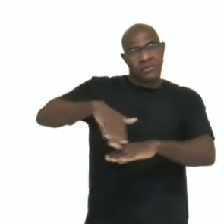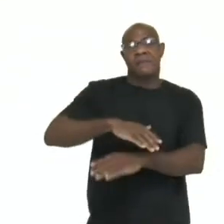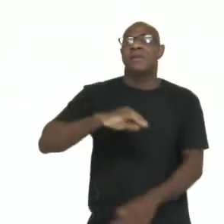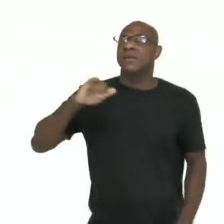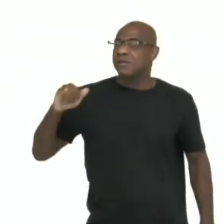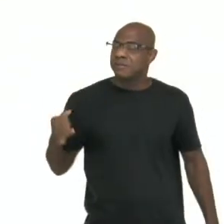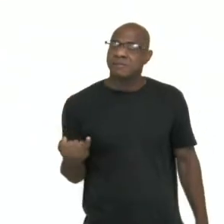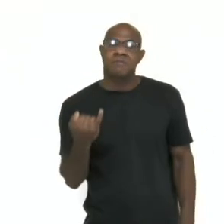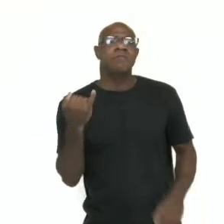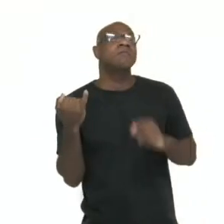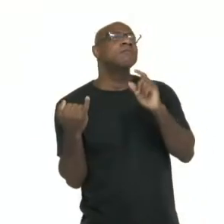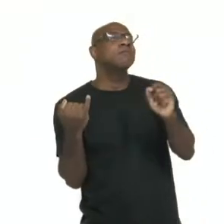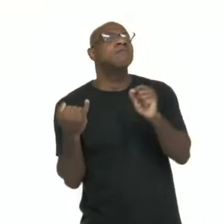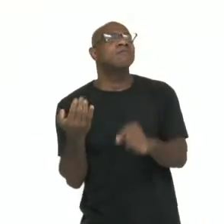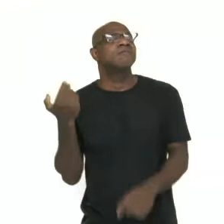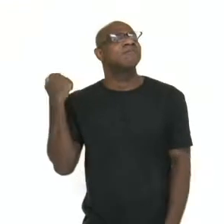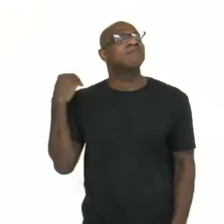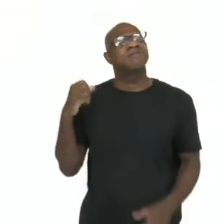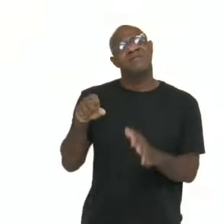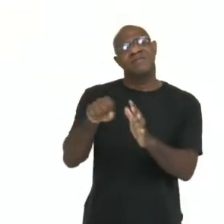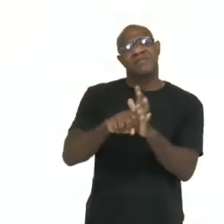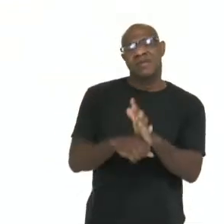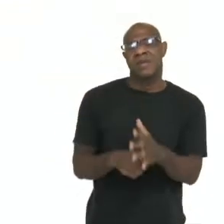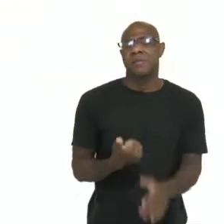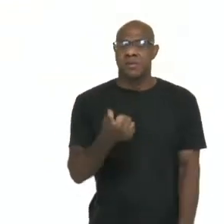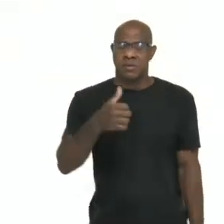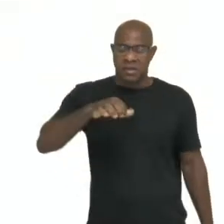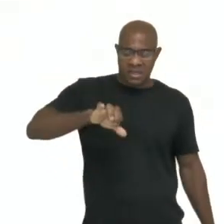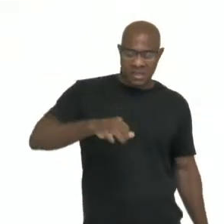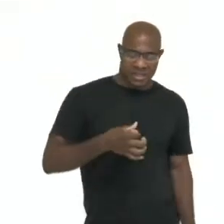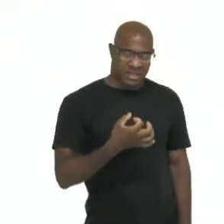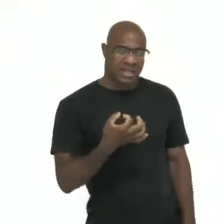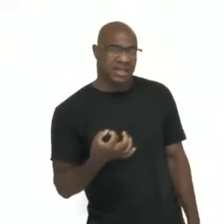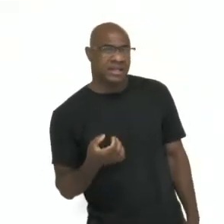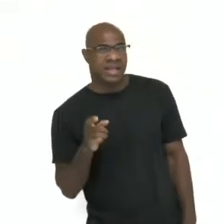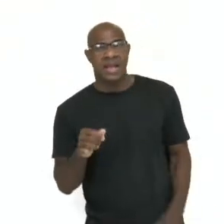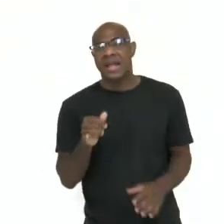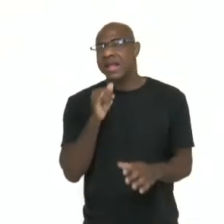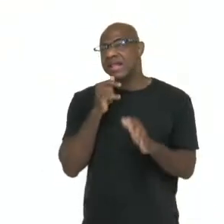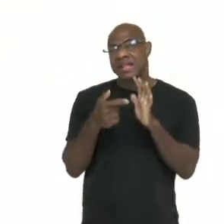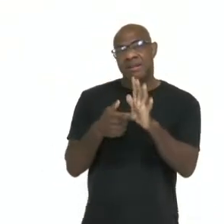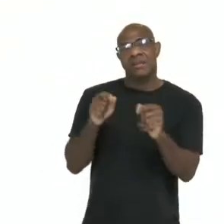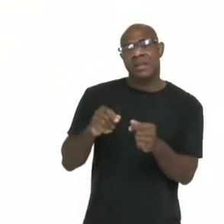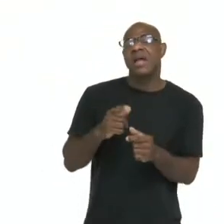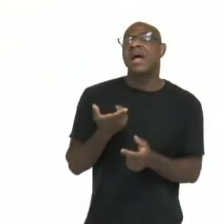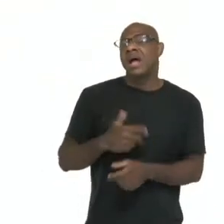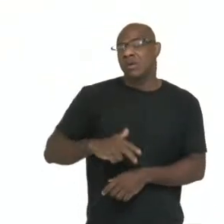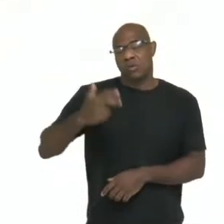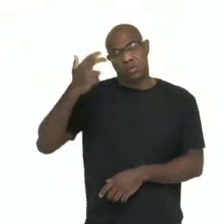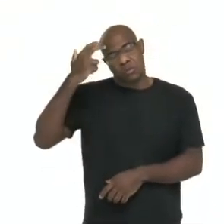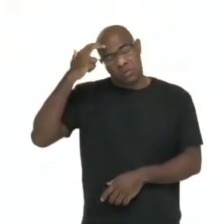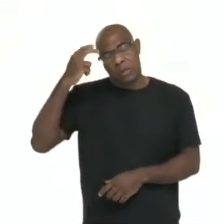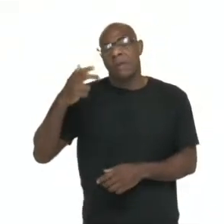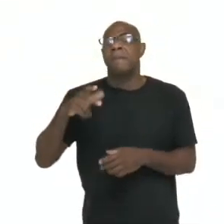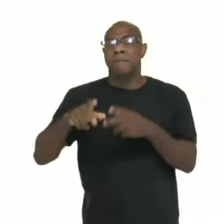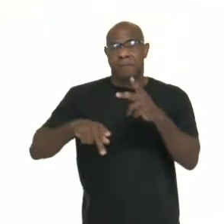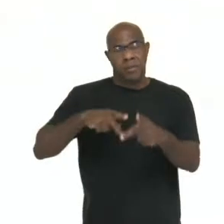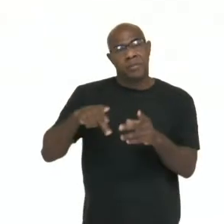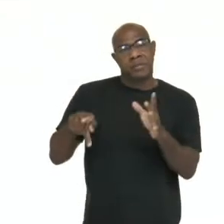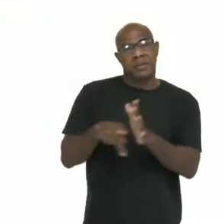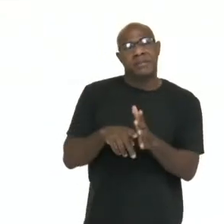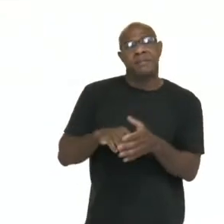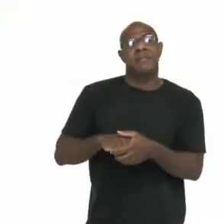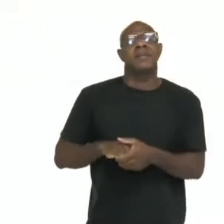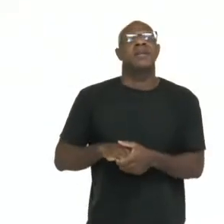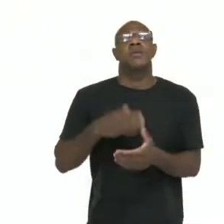realizações de grupo desde a década de 1960. Exemplo disso são as atividades do Centro Cultural, né, Popular da União Nacional